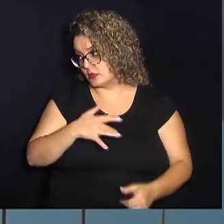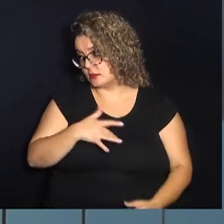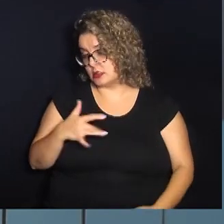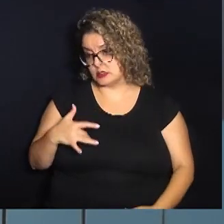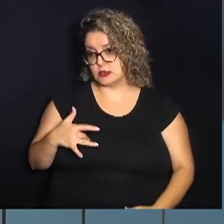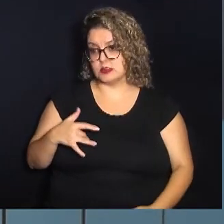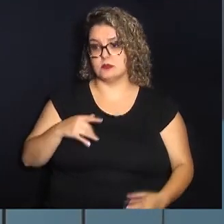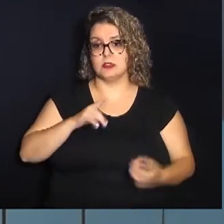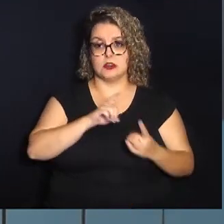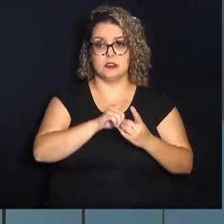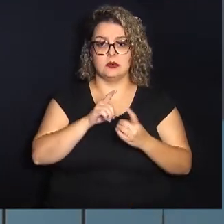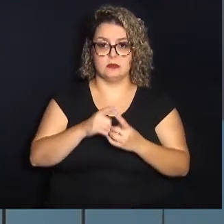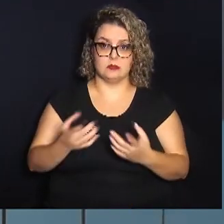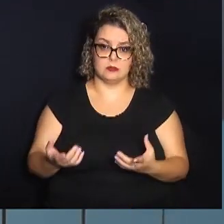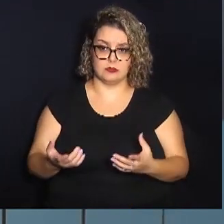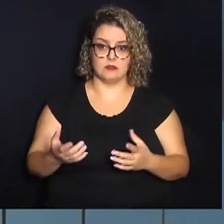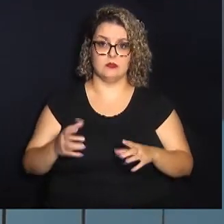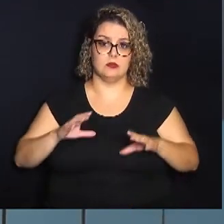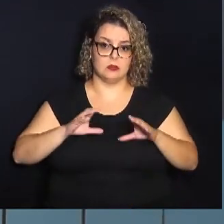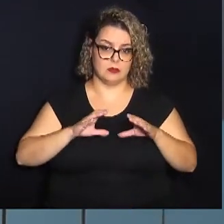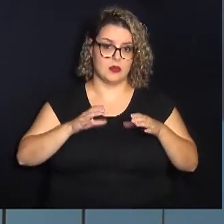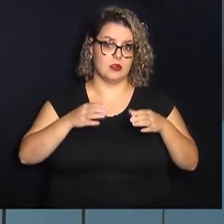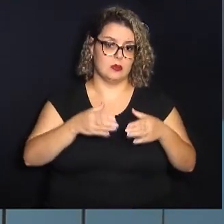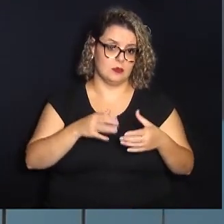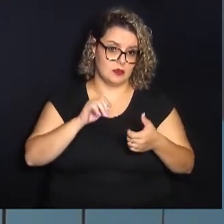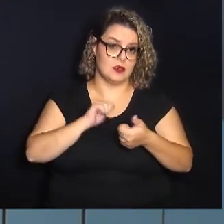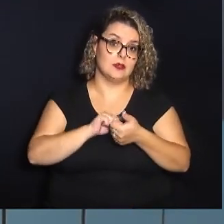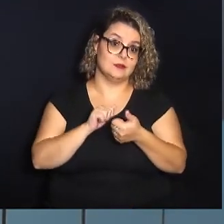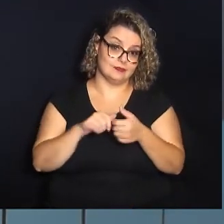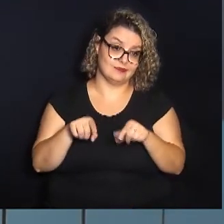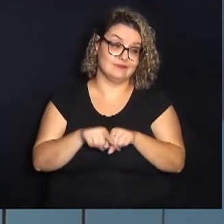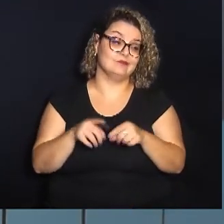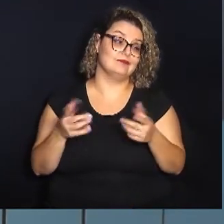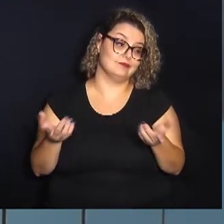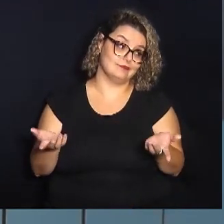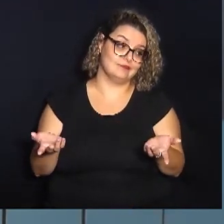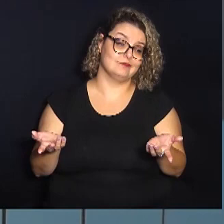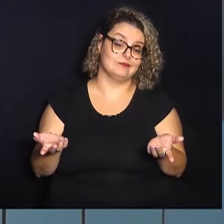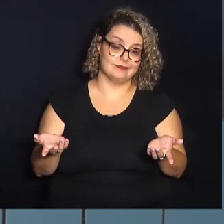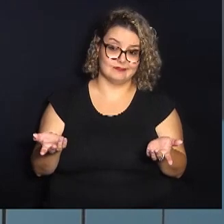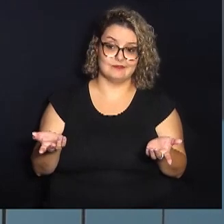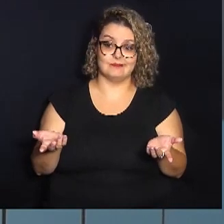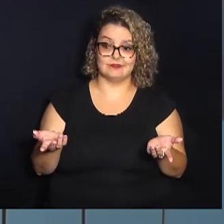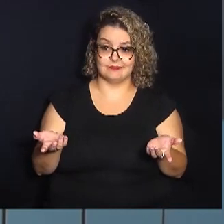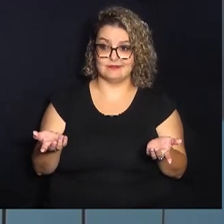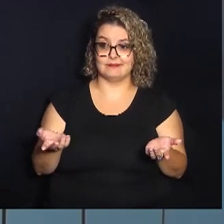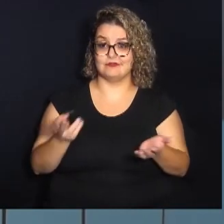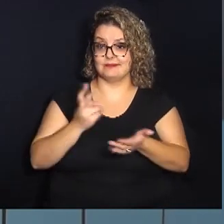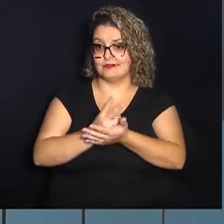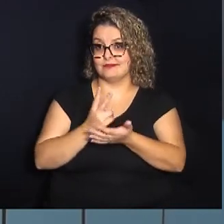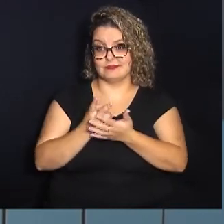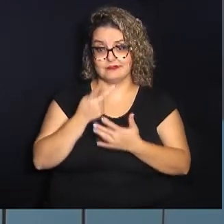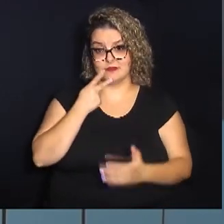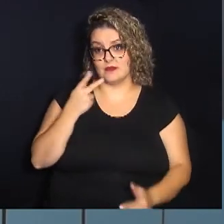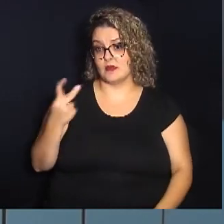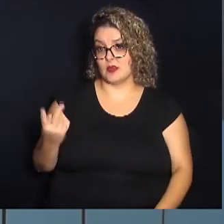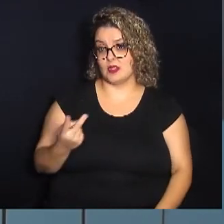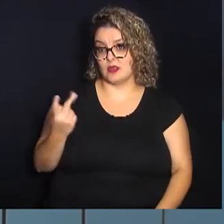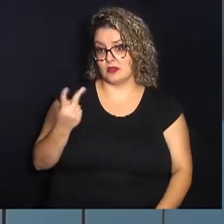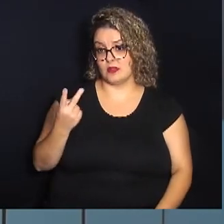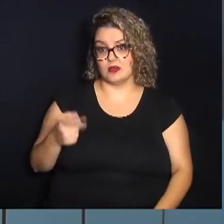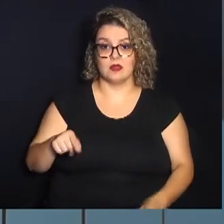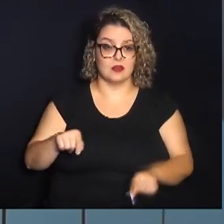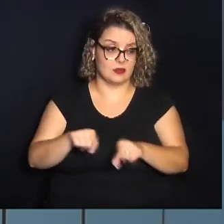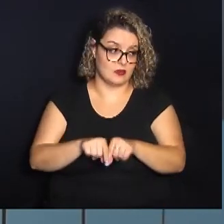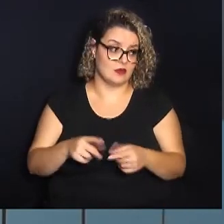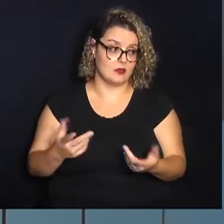atender, mas numa equipe qualificada também, porque eu sempre falo, eu valorizo, inclusive a